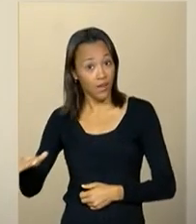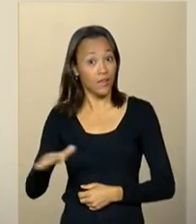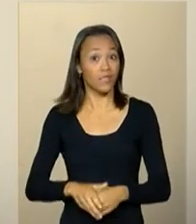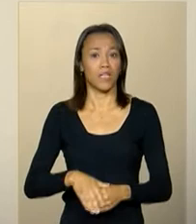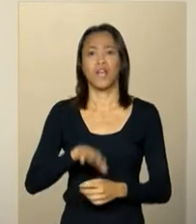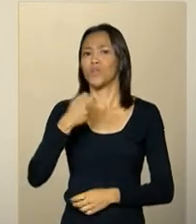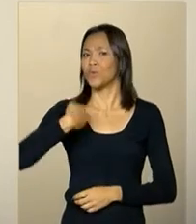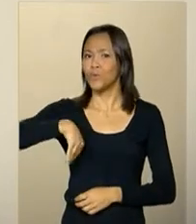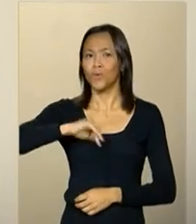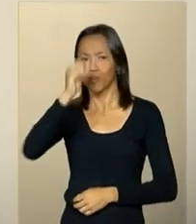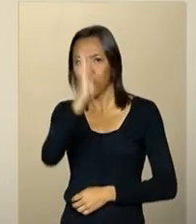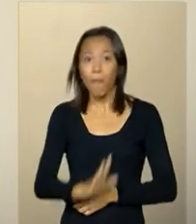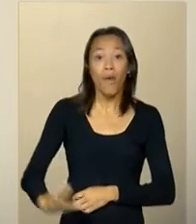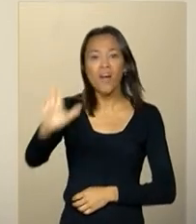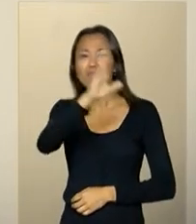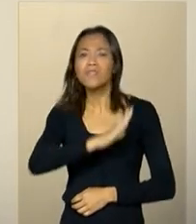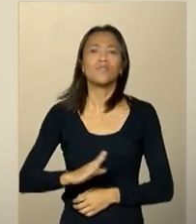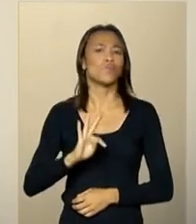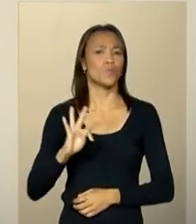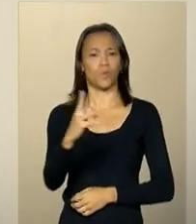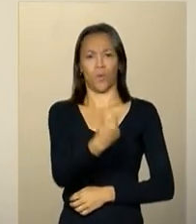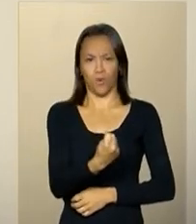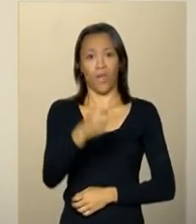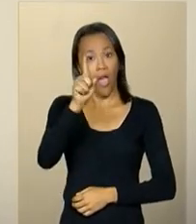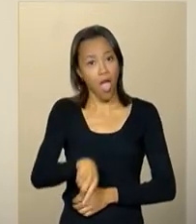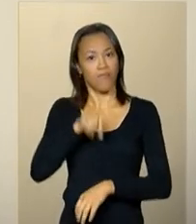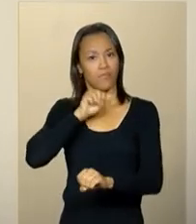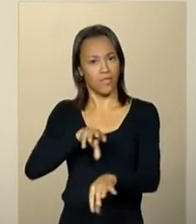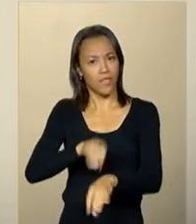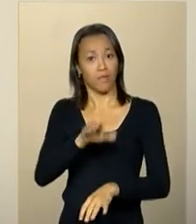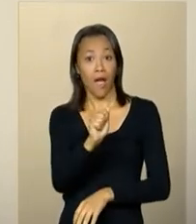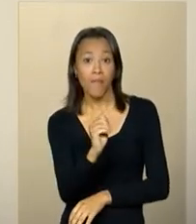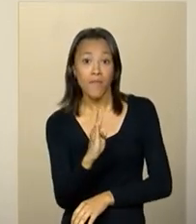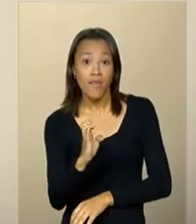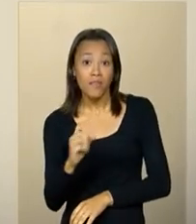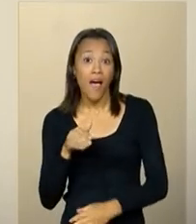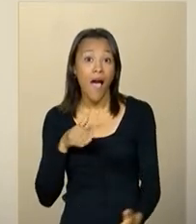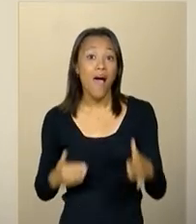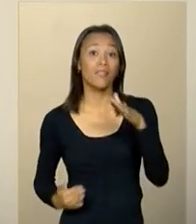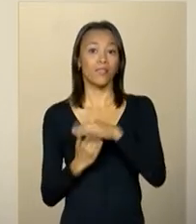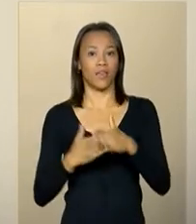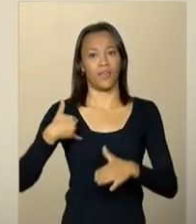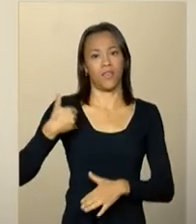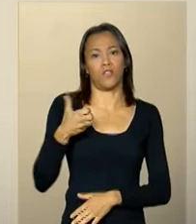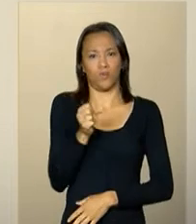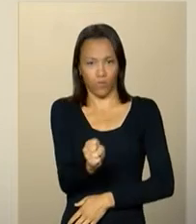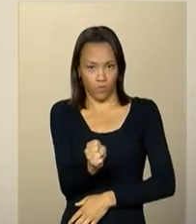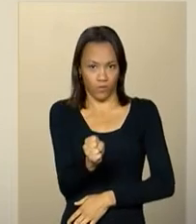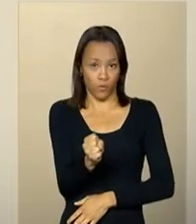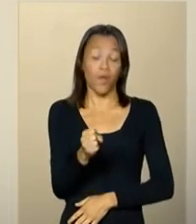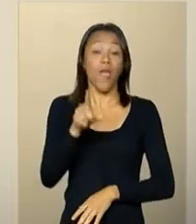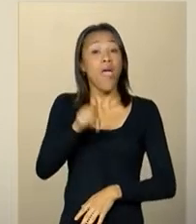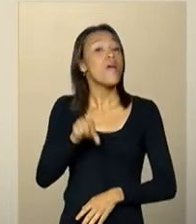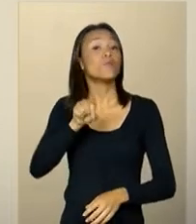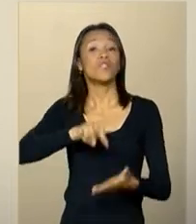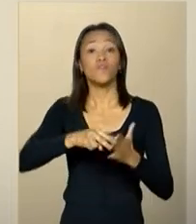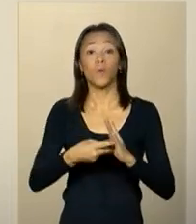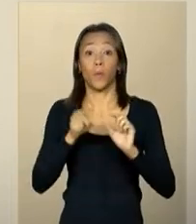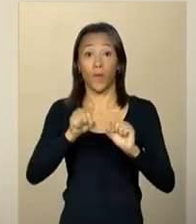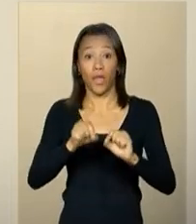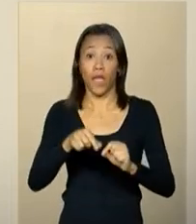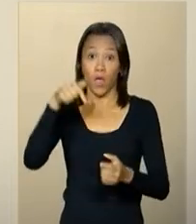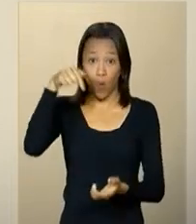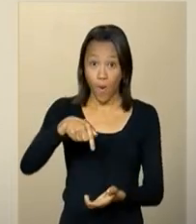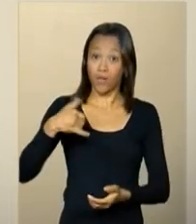do nosso país sem exceção Luciano sejam alfabetizadas até os oito anos de idade isso quer dizer